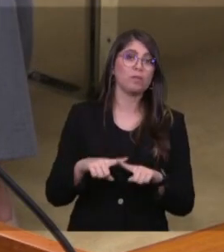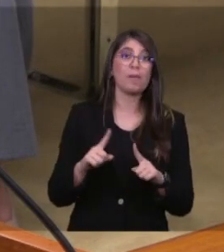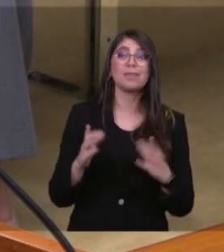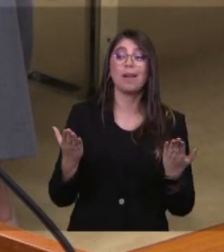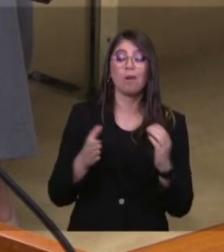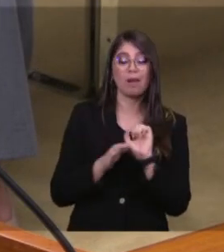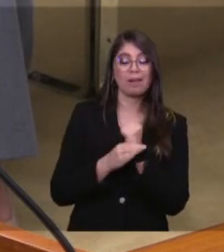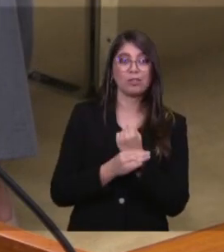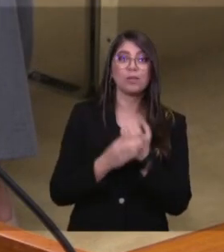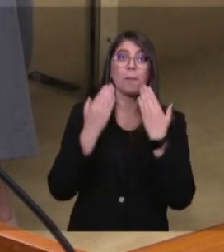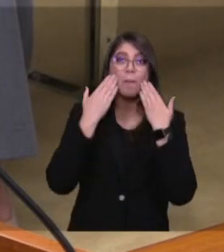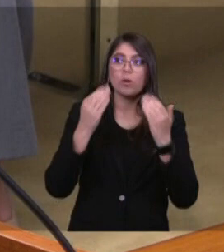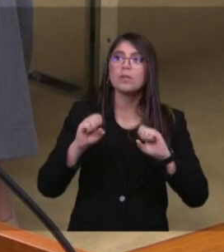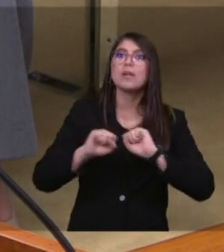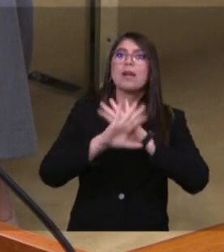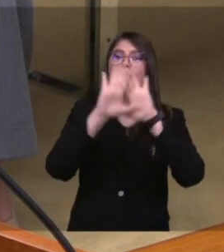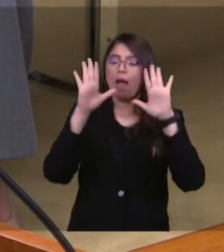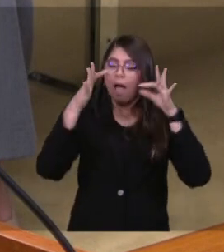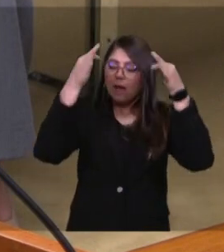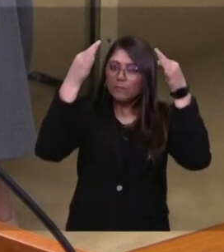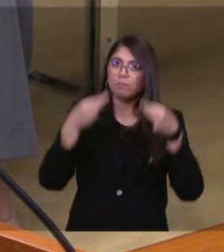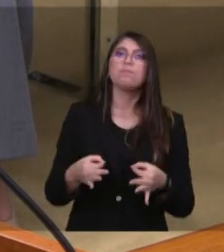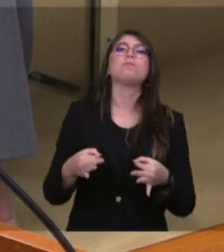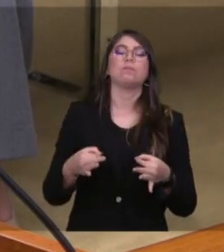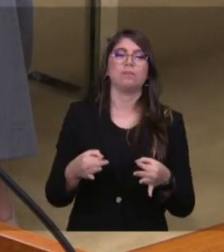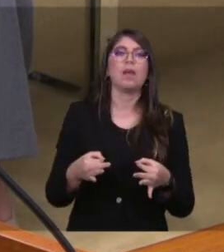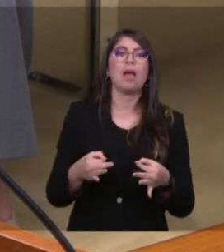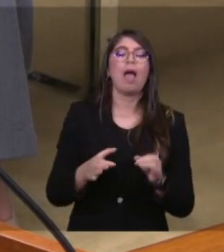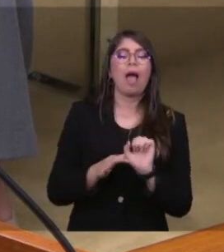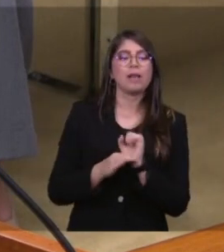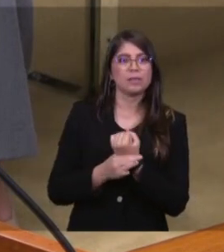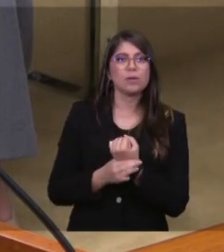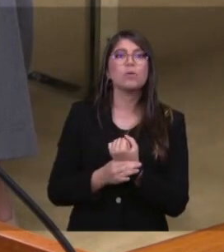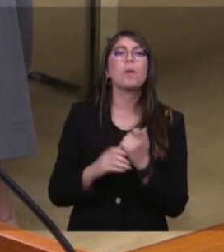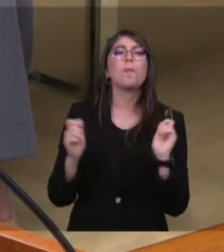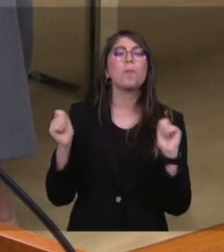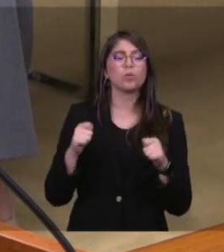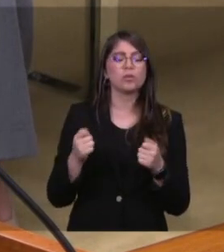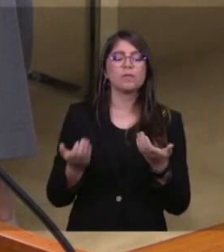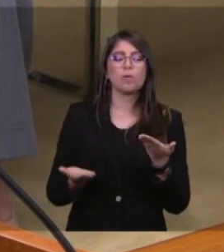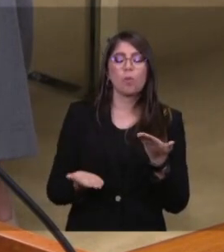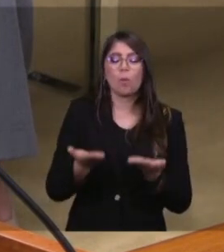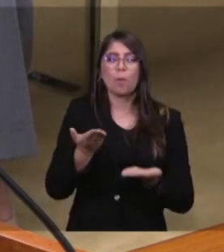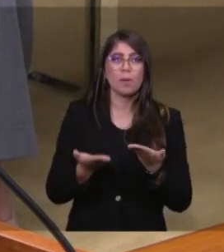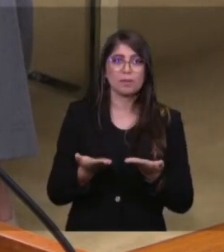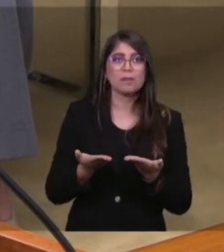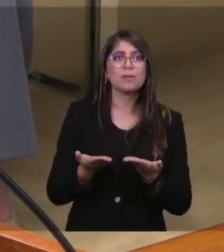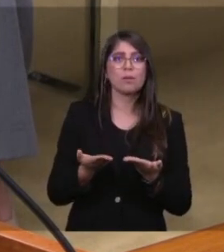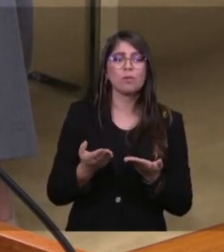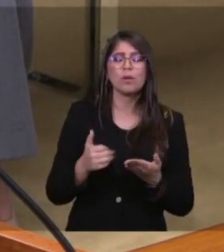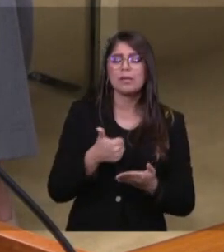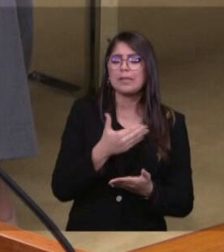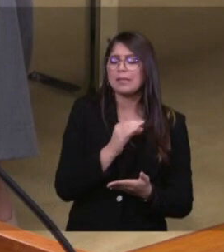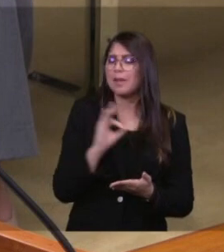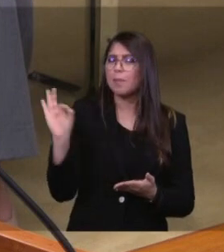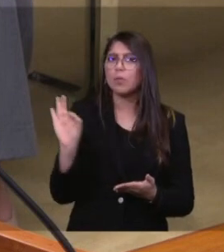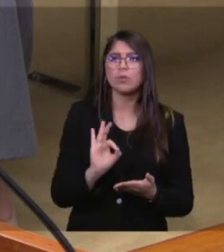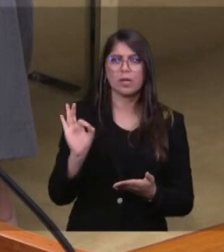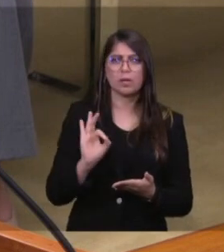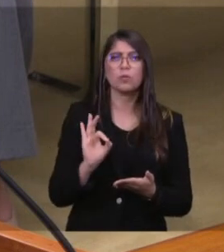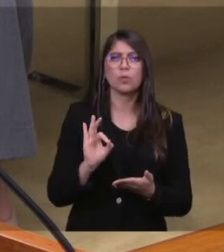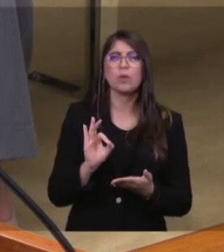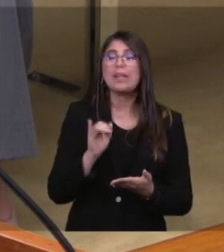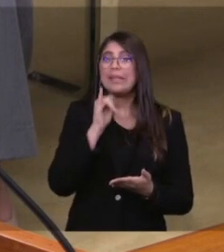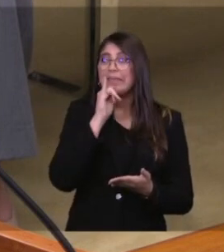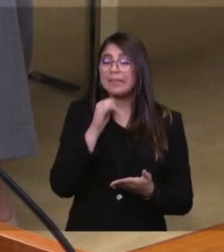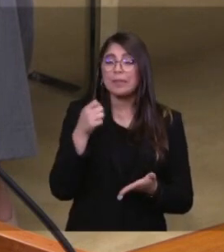modo completo. A lei assegura ao contribuinte a compensação integral do valor que ele tenha